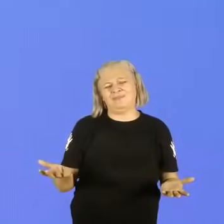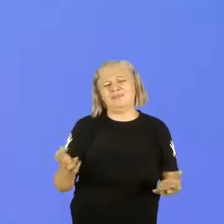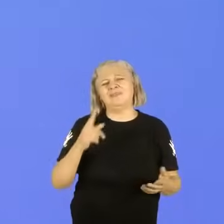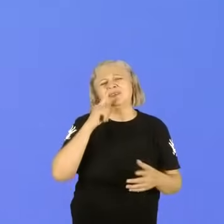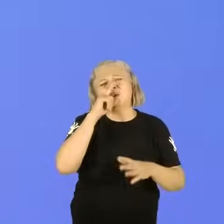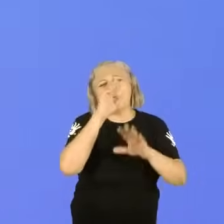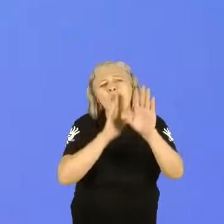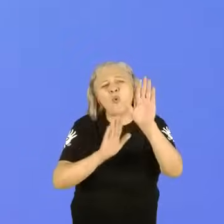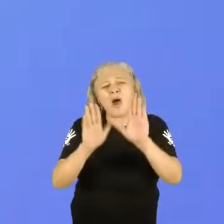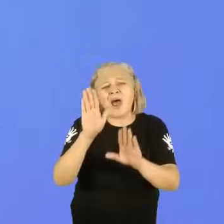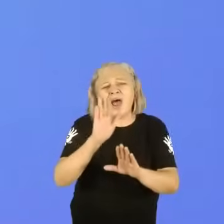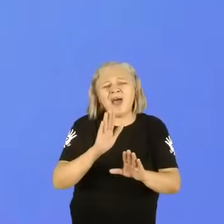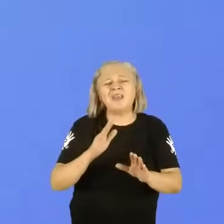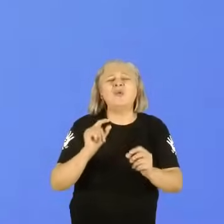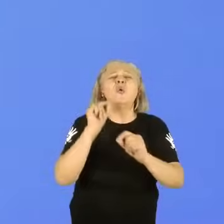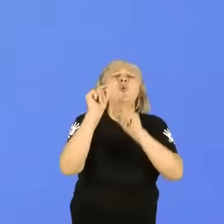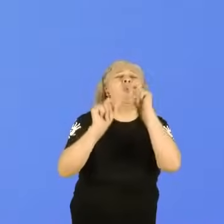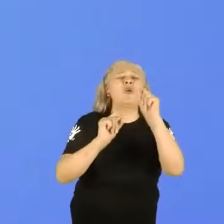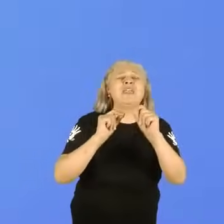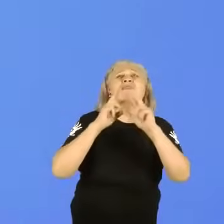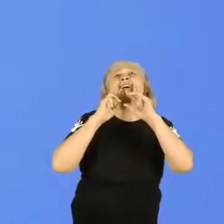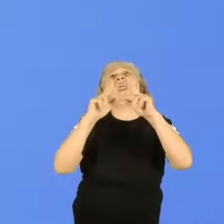O que é que você tem falado?